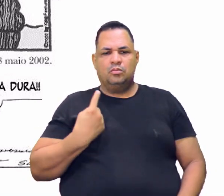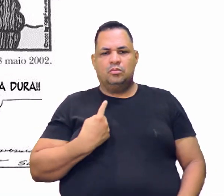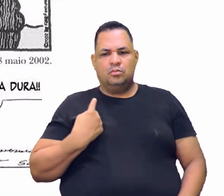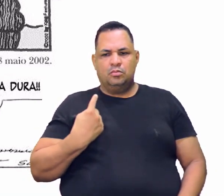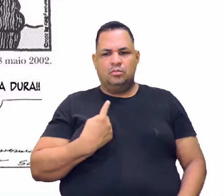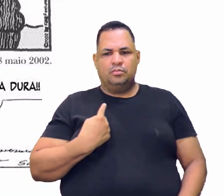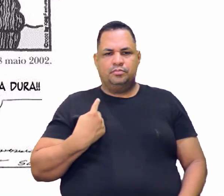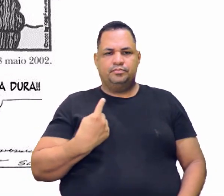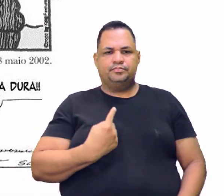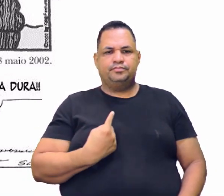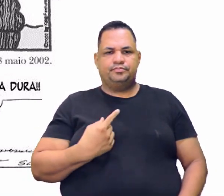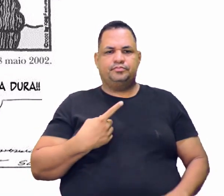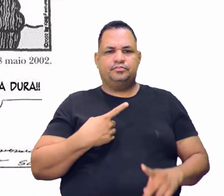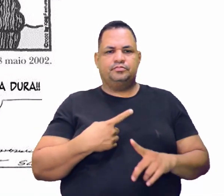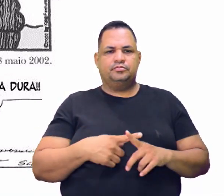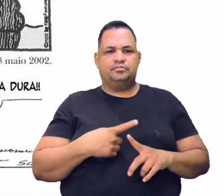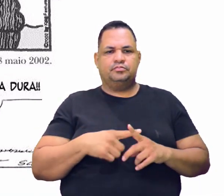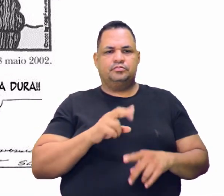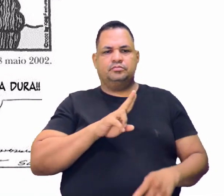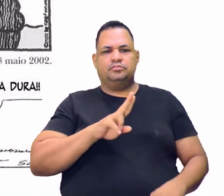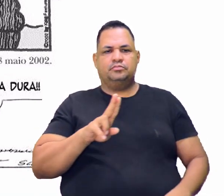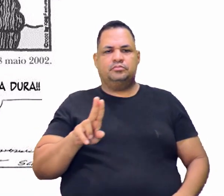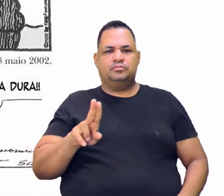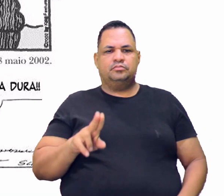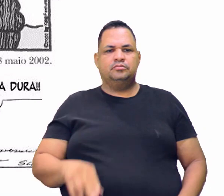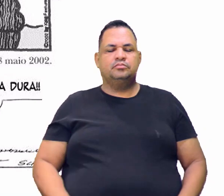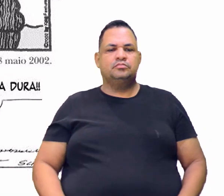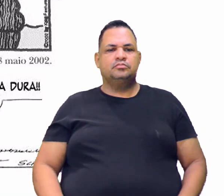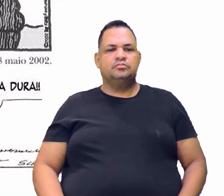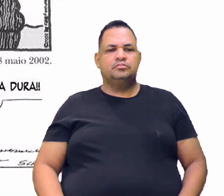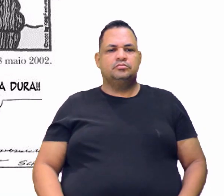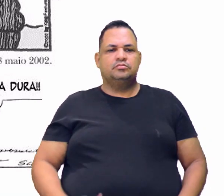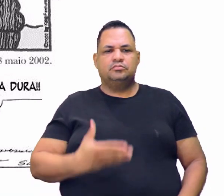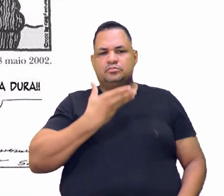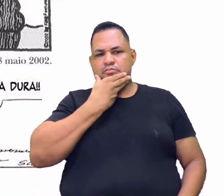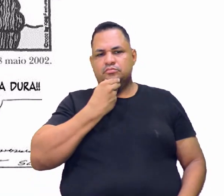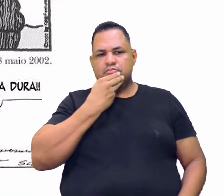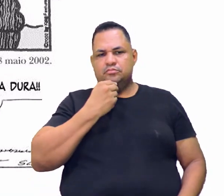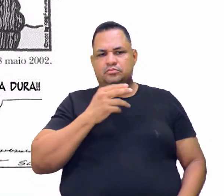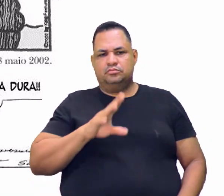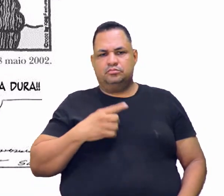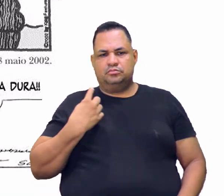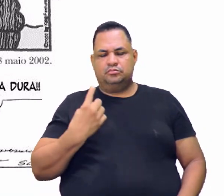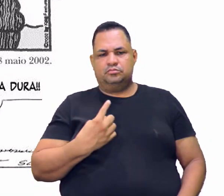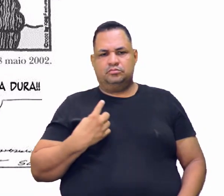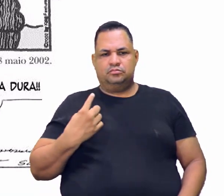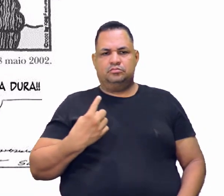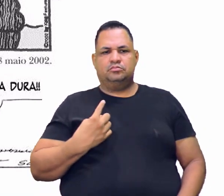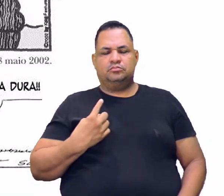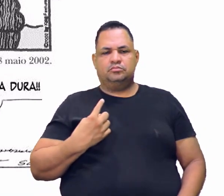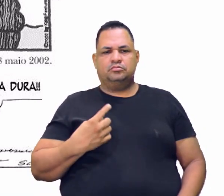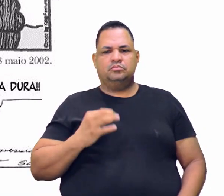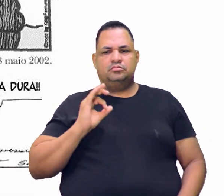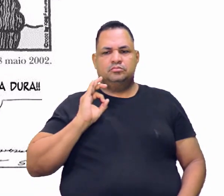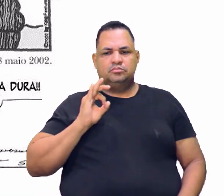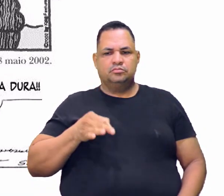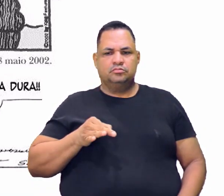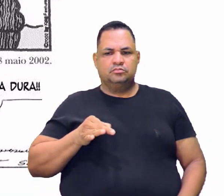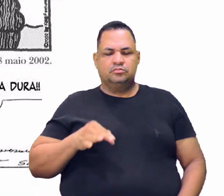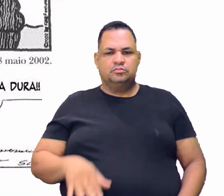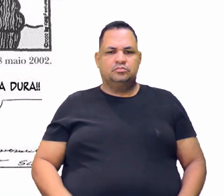no singular, porque o nome, ele é masculino e está no singular. Tá